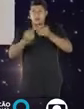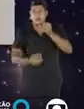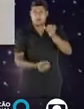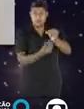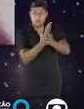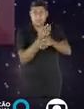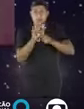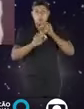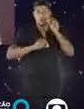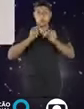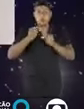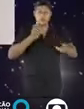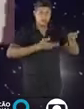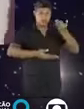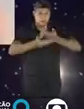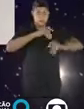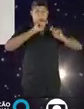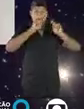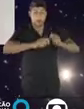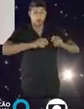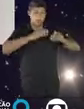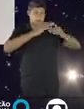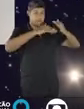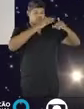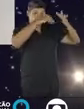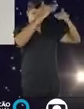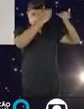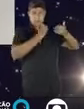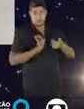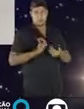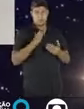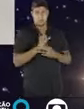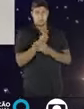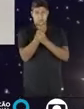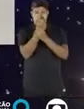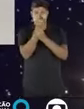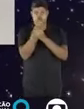criando esse passo para que a gente possa escalar os processos mais sustentáveis.